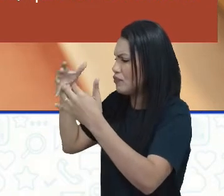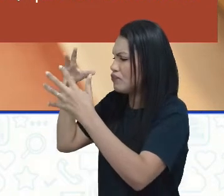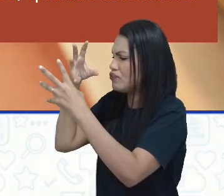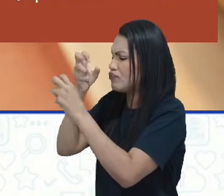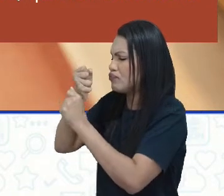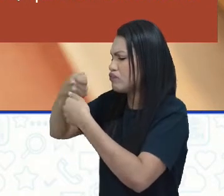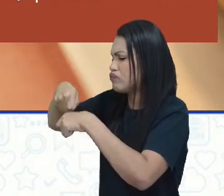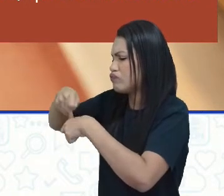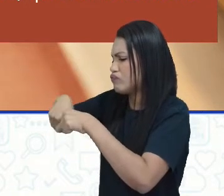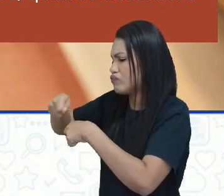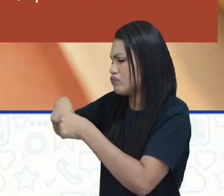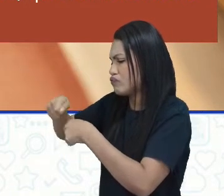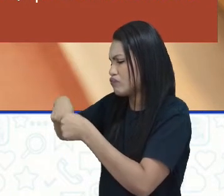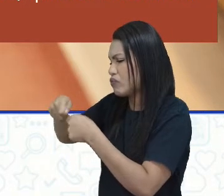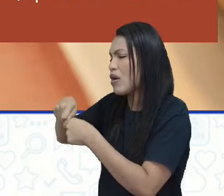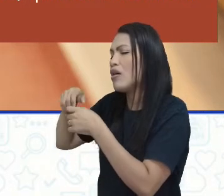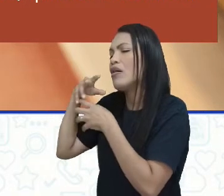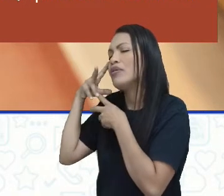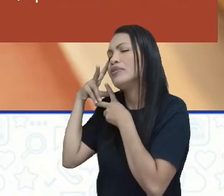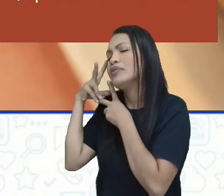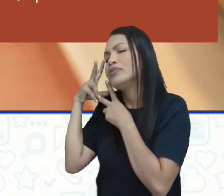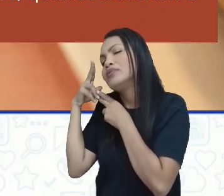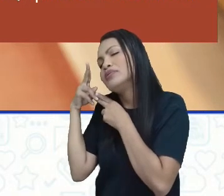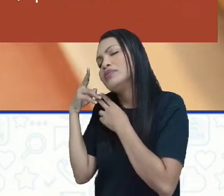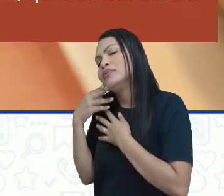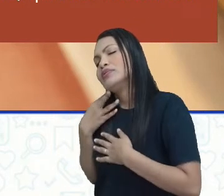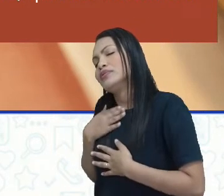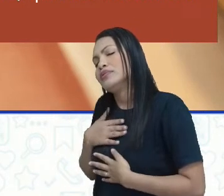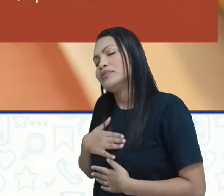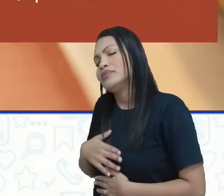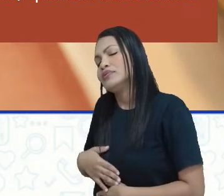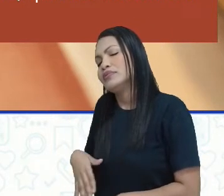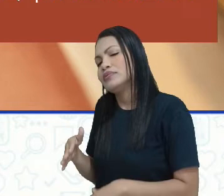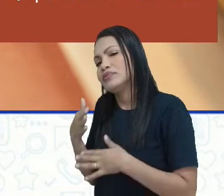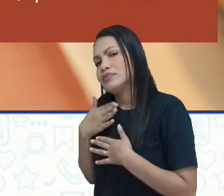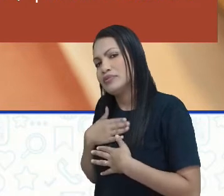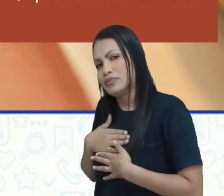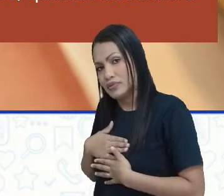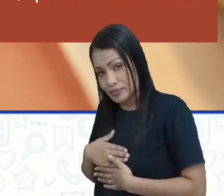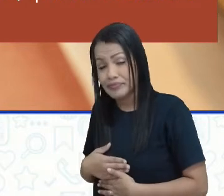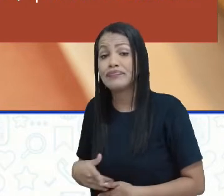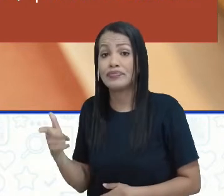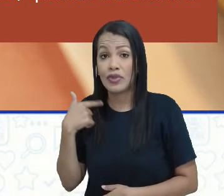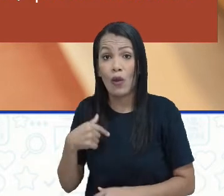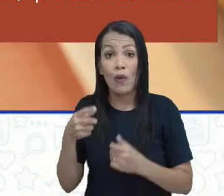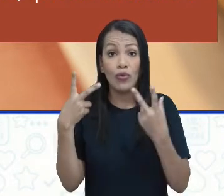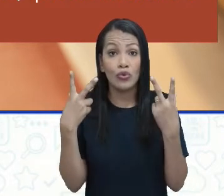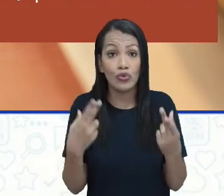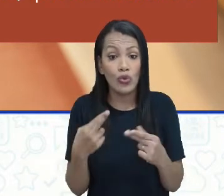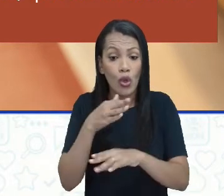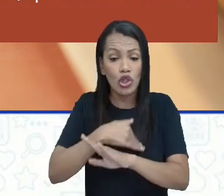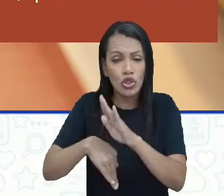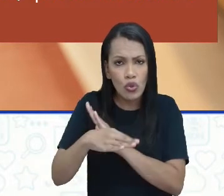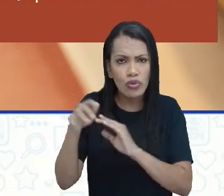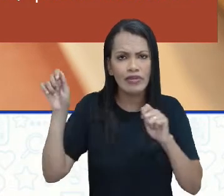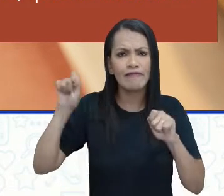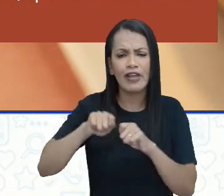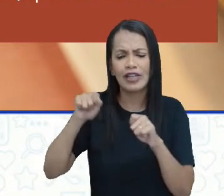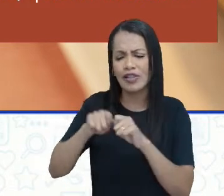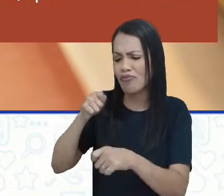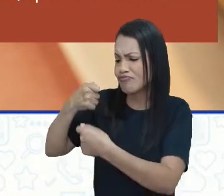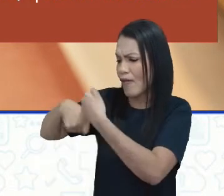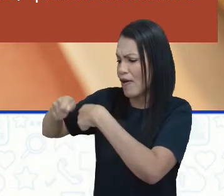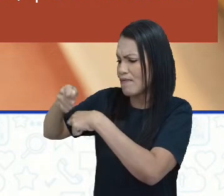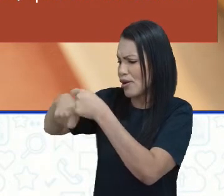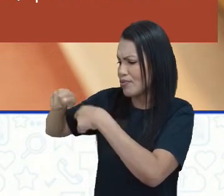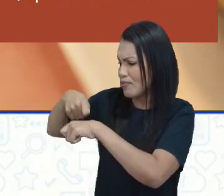Quando ela utilizava fios mais curtos, é porque estava no anoitecer. É como se ela seguisse o tempo na escolha aí, né,